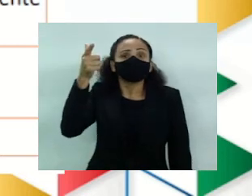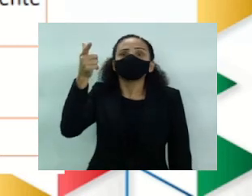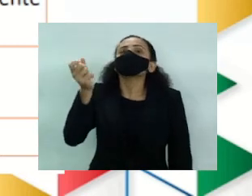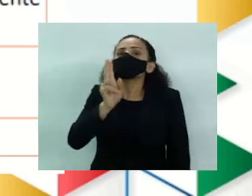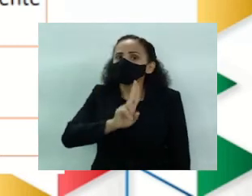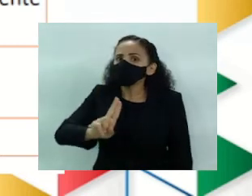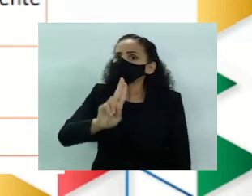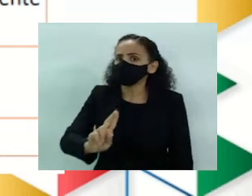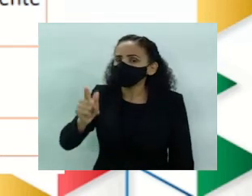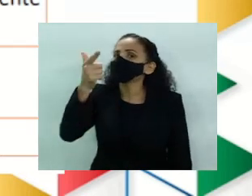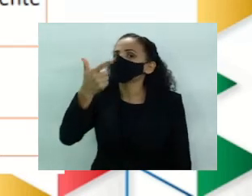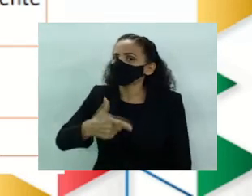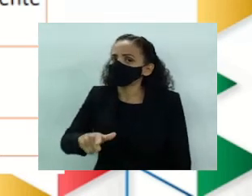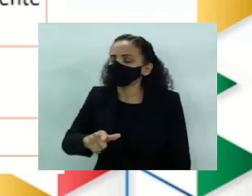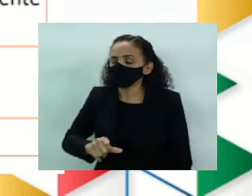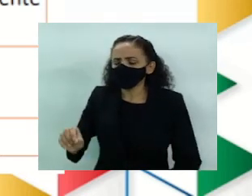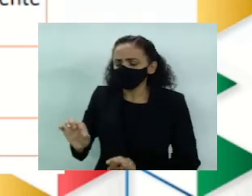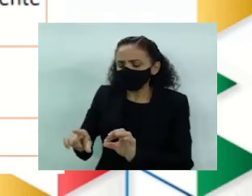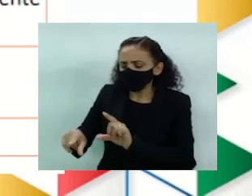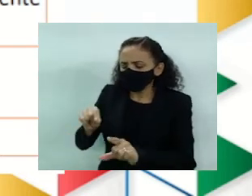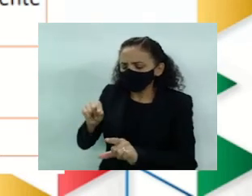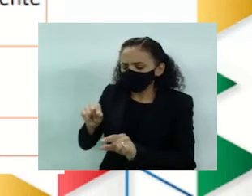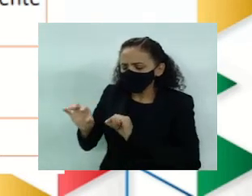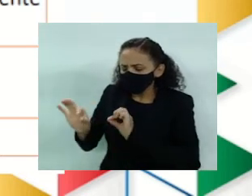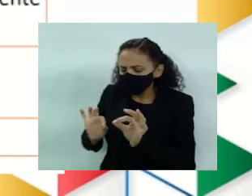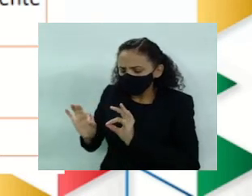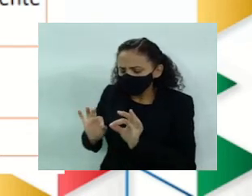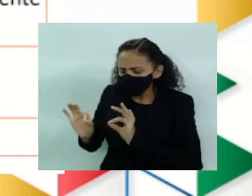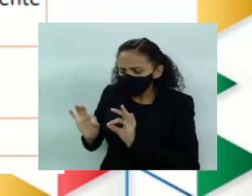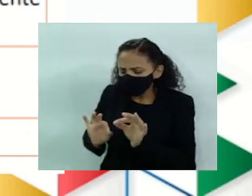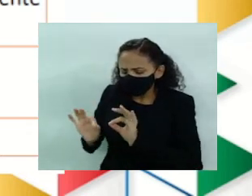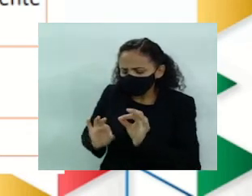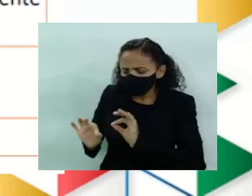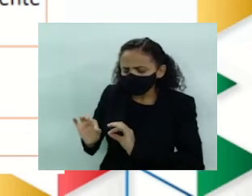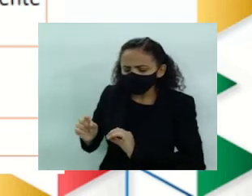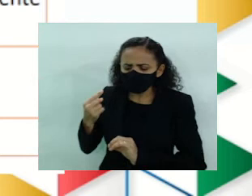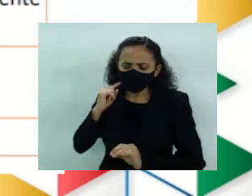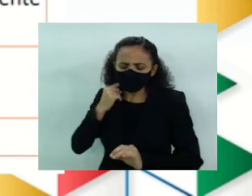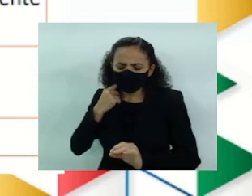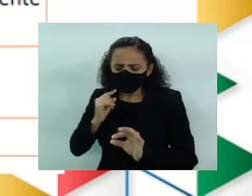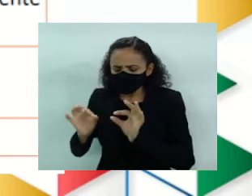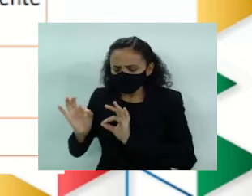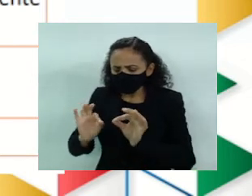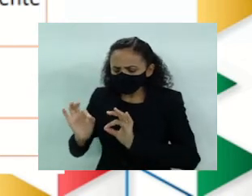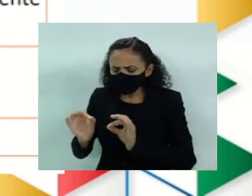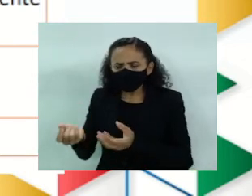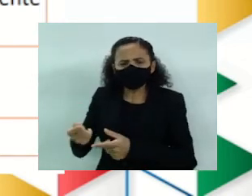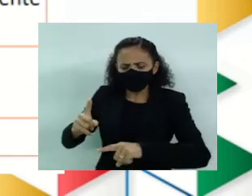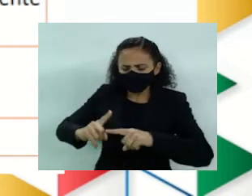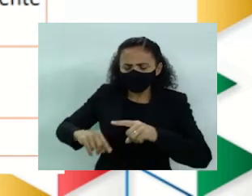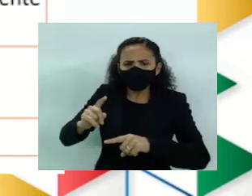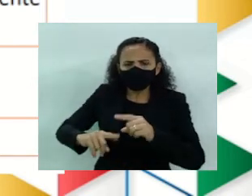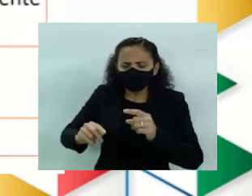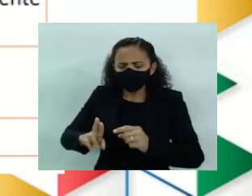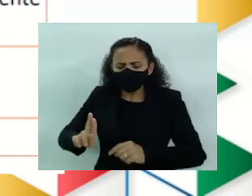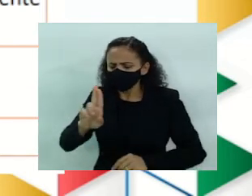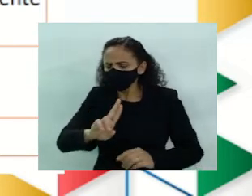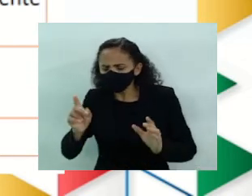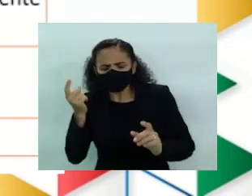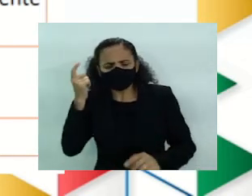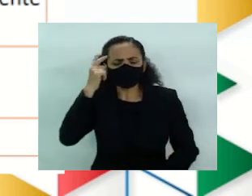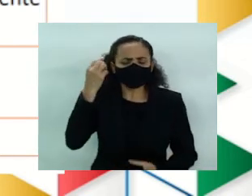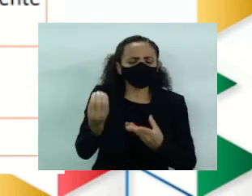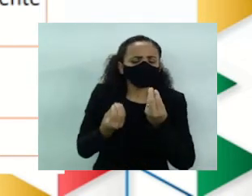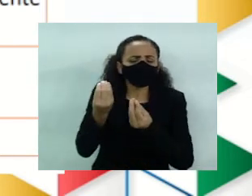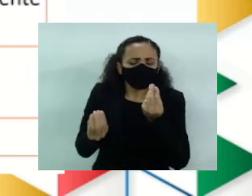utilização. Então, nós vamos pegar, antes de jogá-los fora, nós vamos reutilizar, pegar esse produto e tentar fazer uma utilização de outra